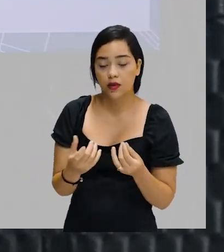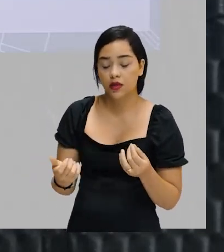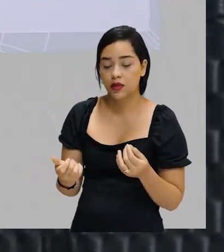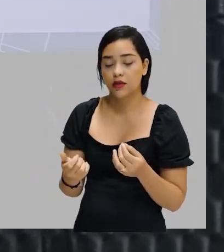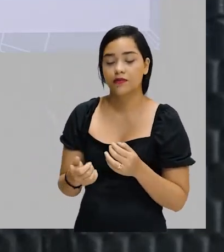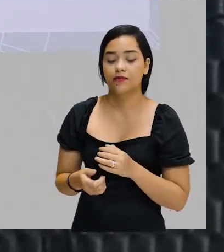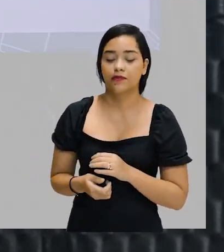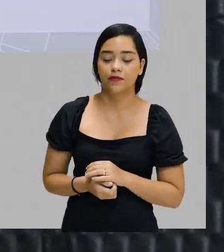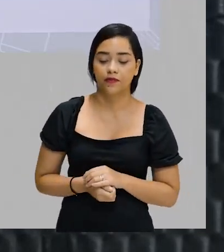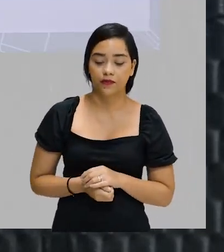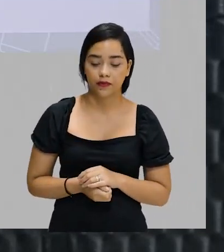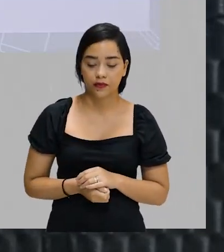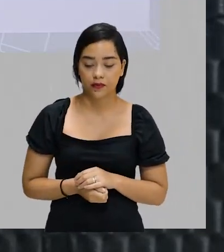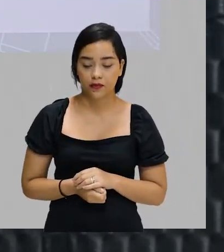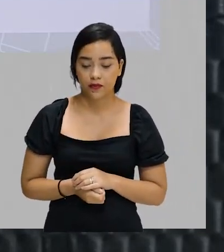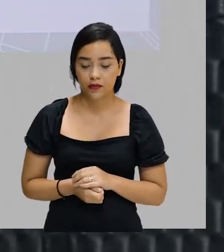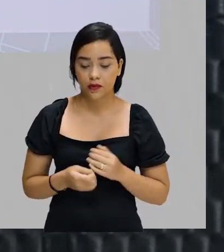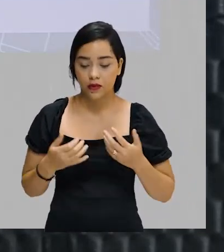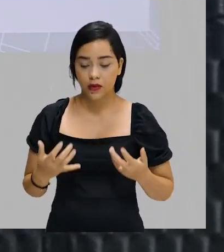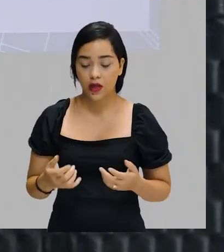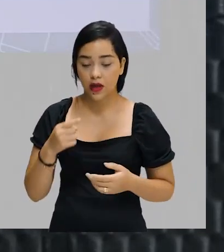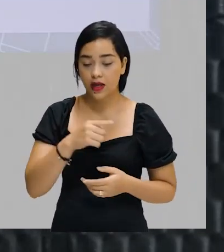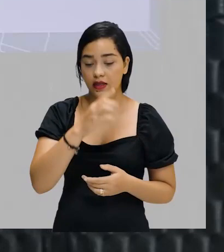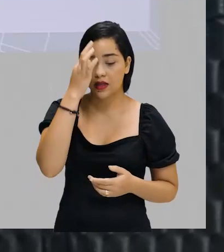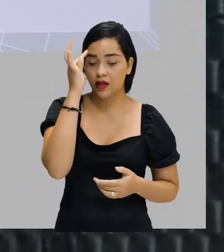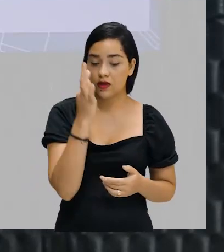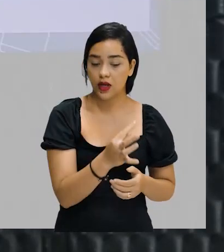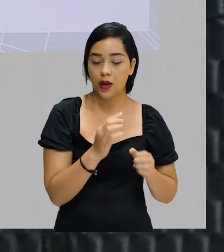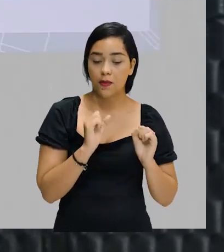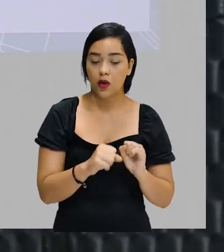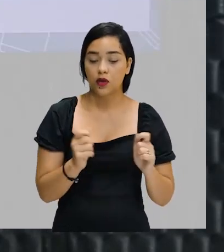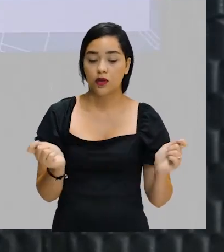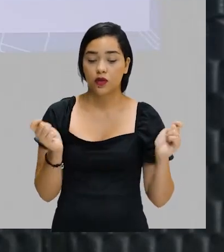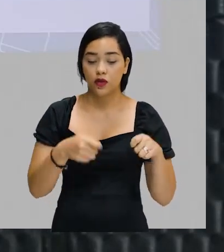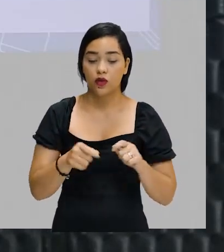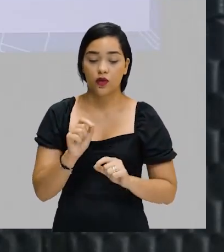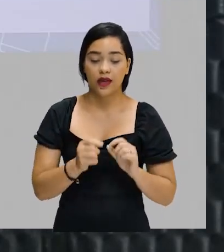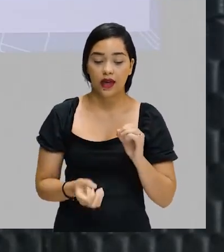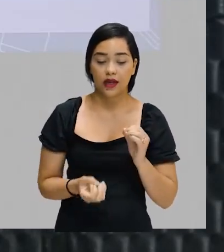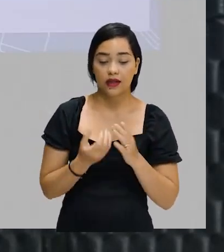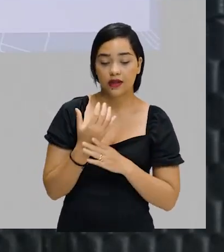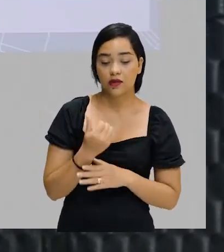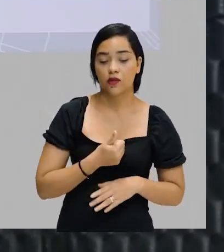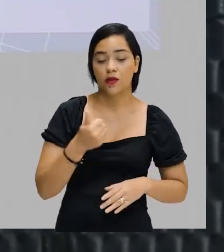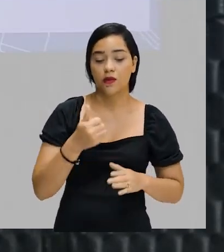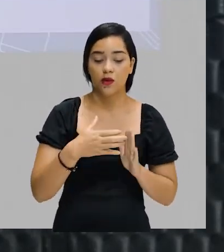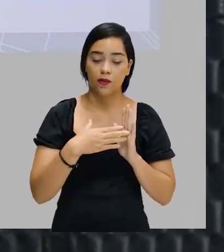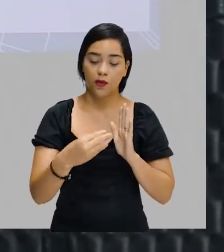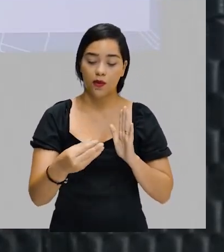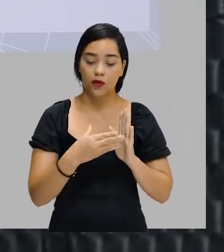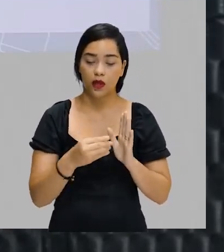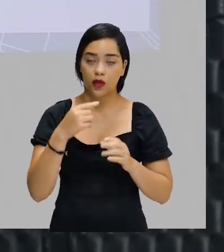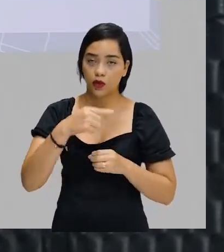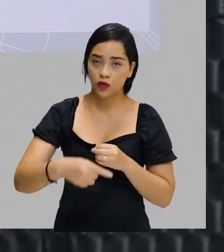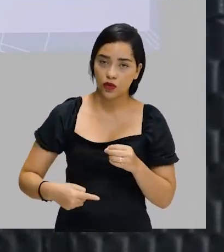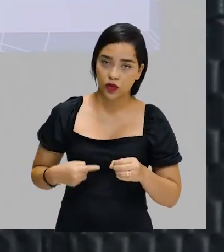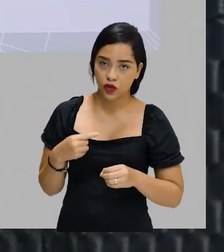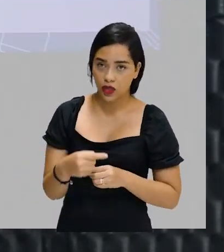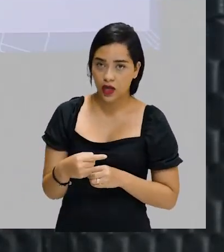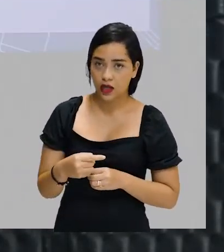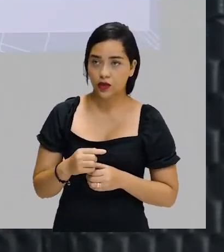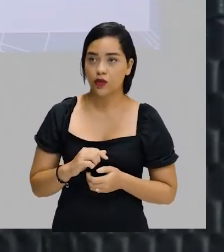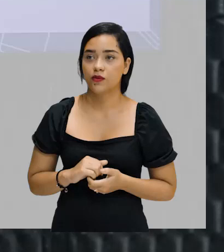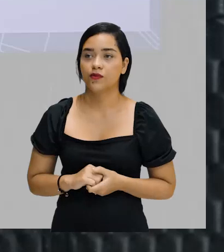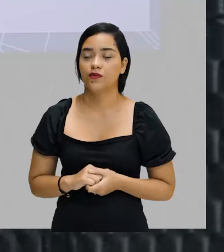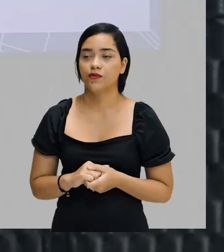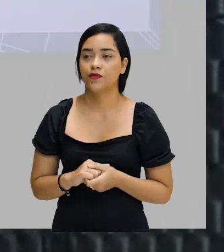composição das substâncias. Essa teoria possibilitaria posteriormente a criação do primeiro